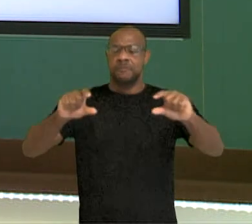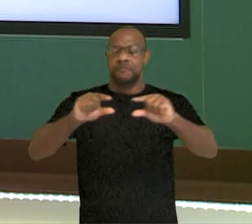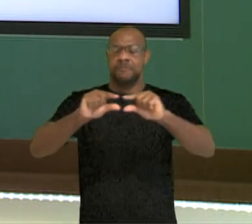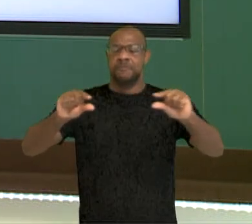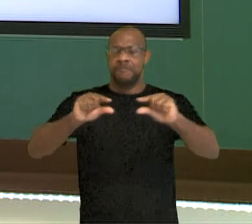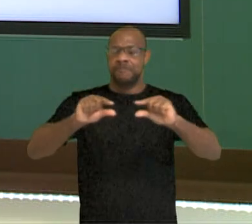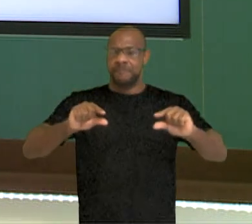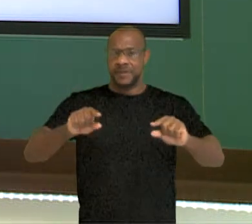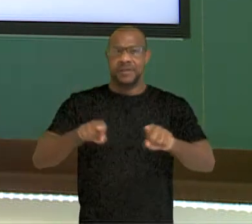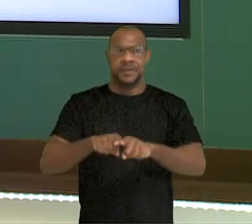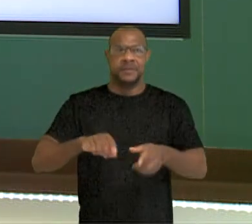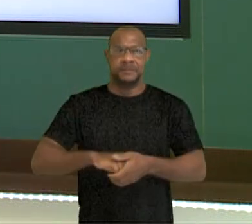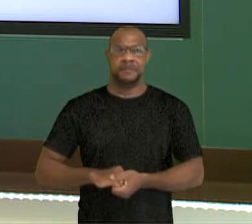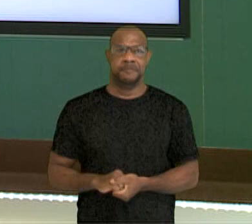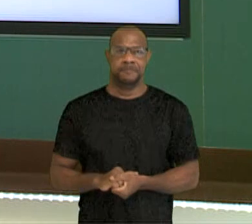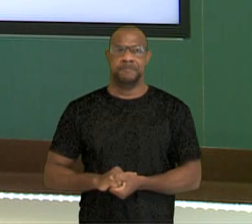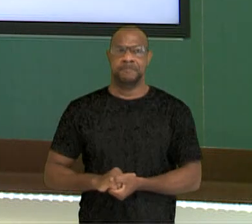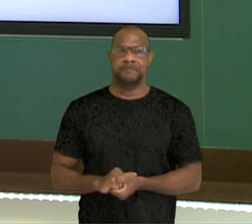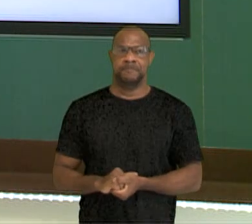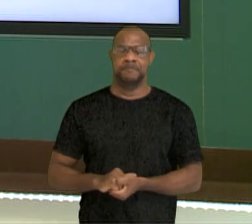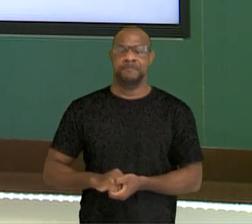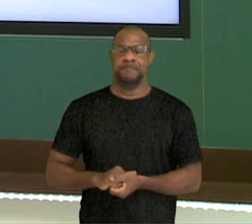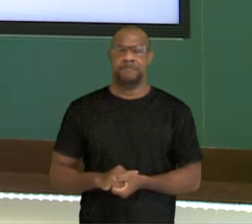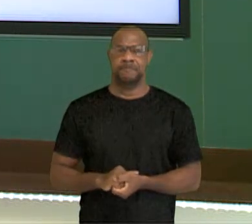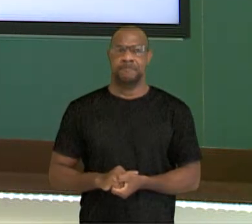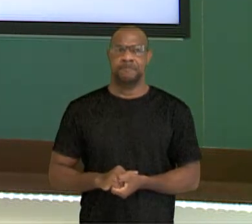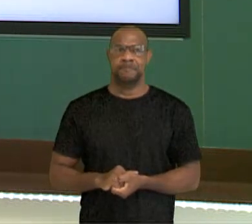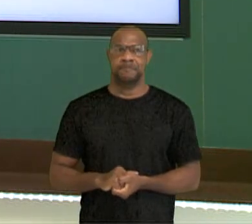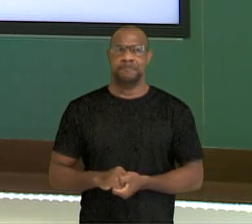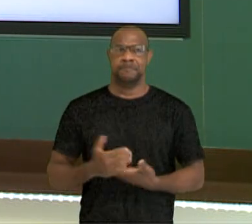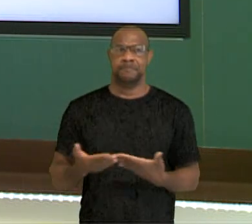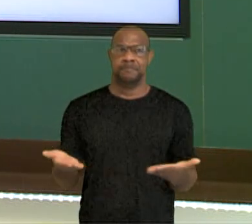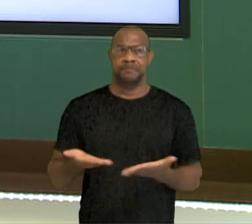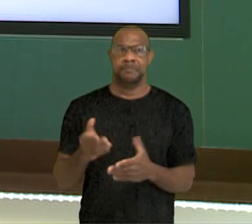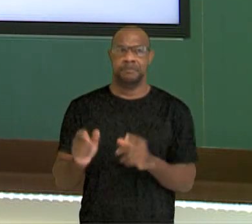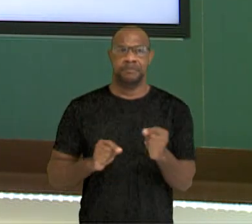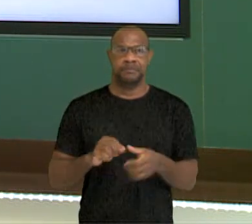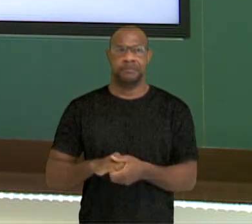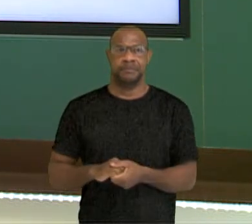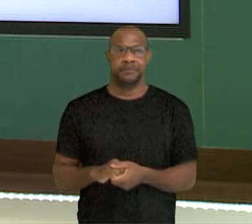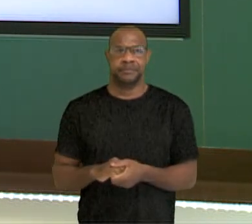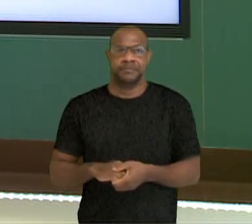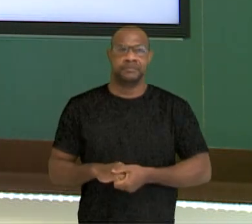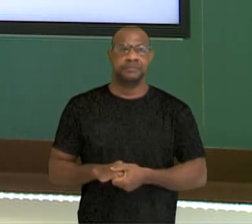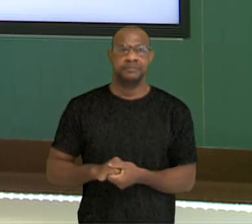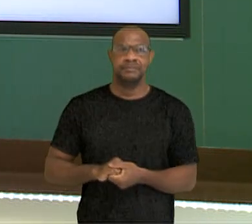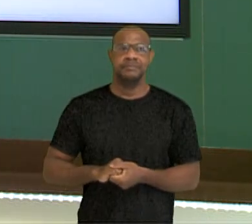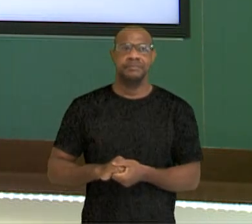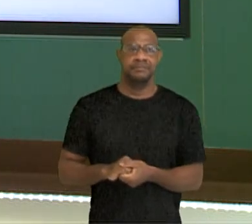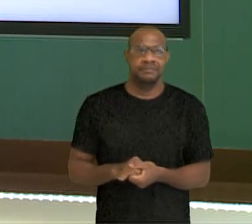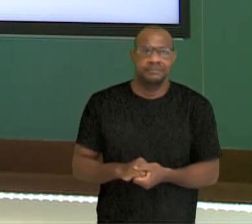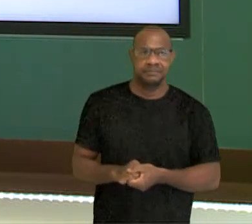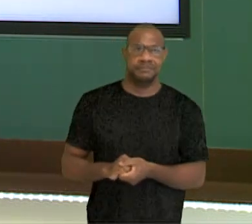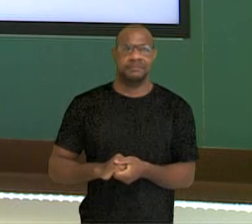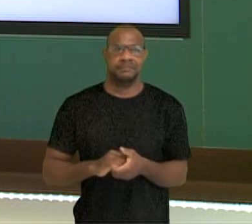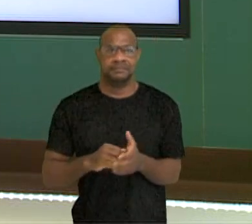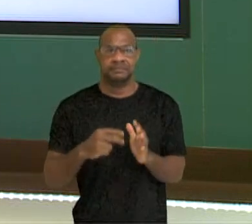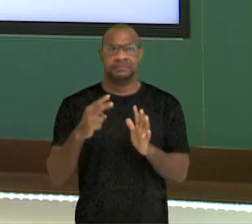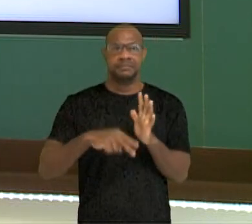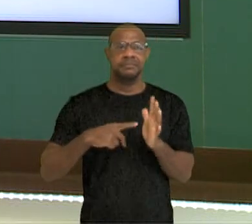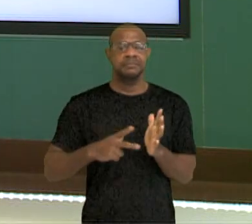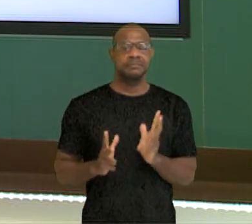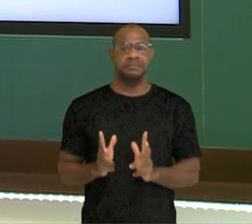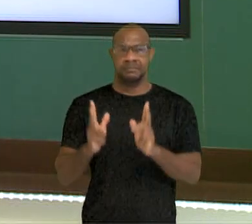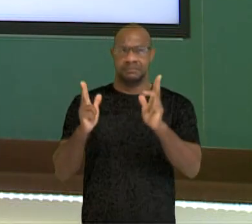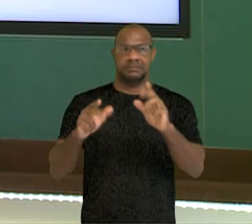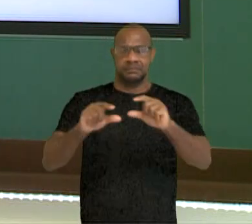Bela Espanca. Lindo poema, diga-se de passagem. Vamos então agora retomar Fernando Pessoa, né? Nós temos um